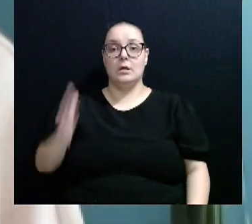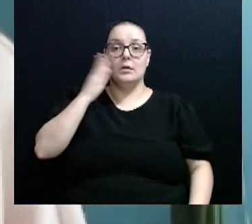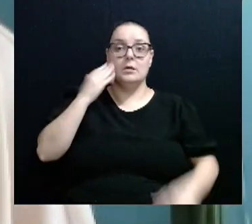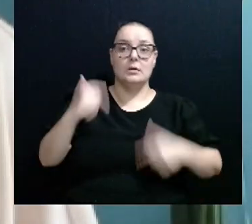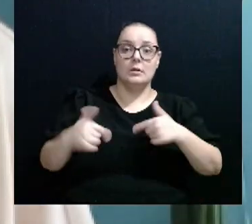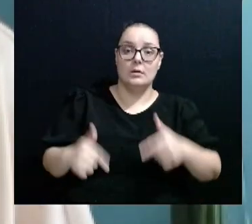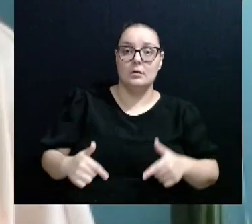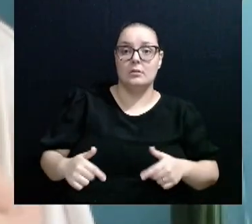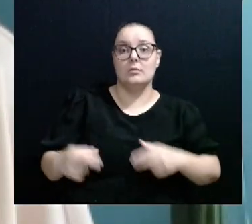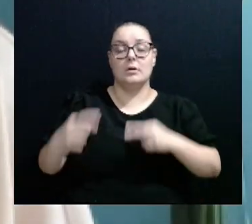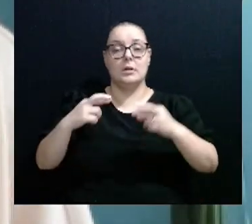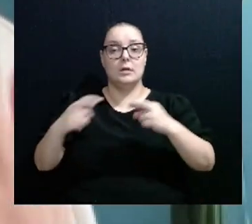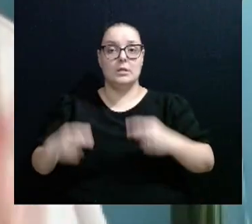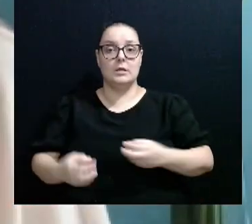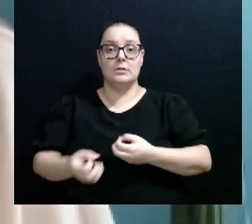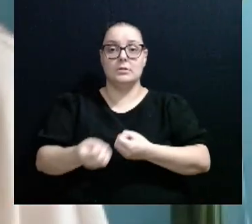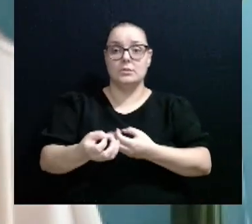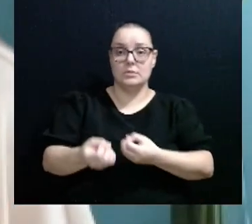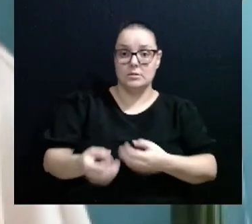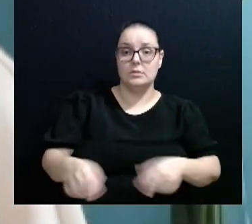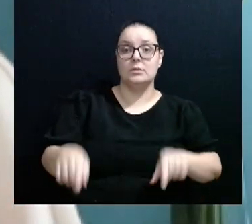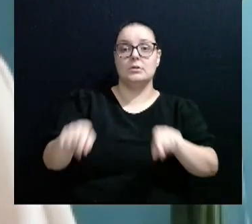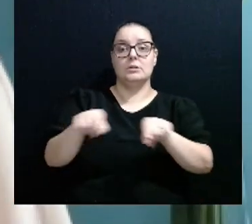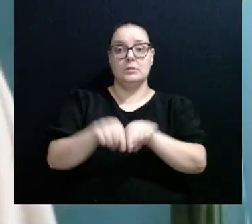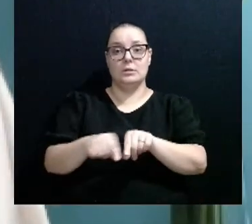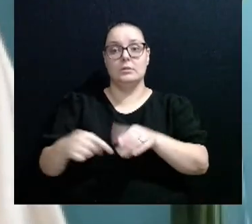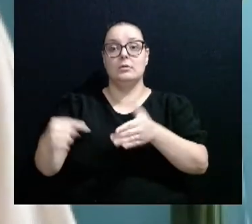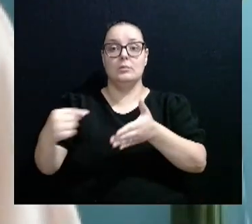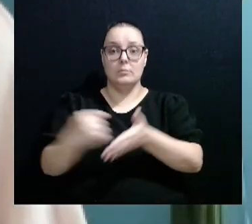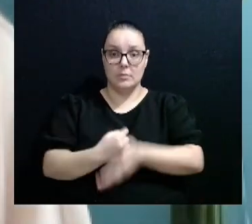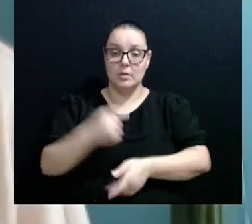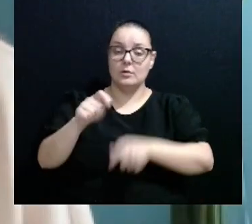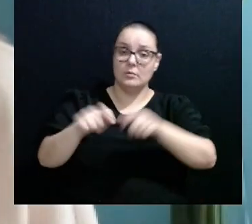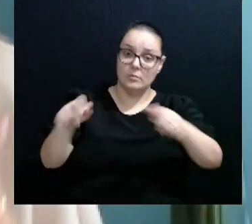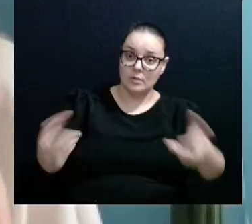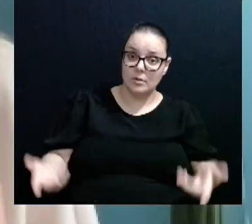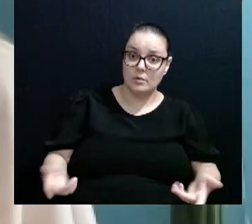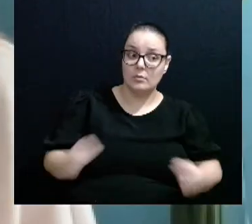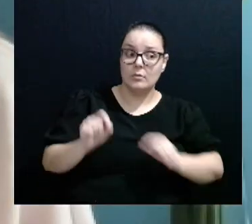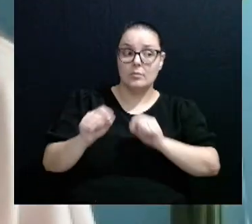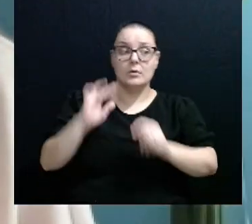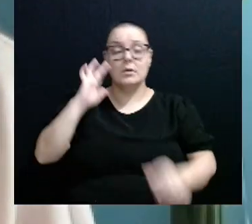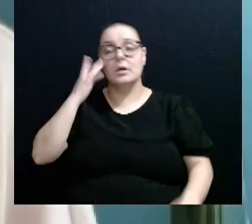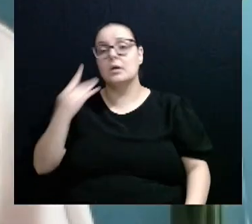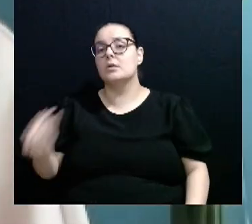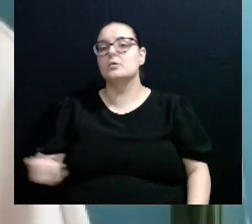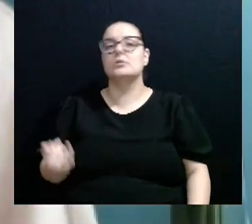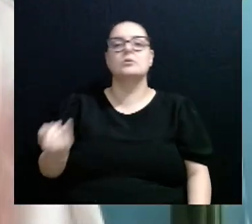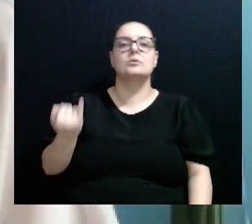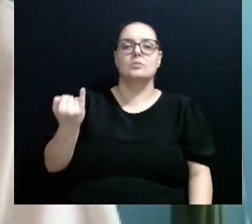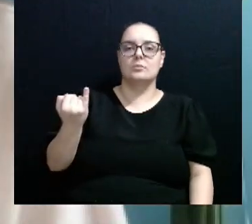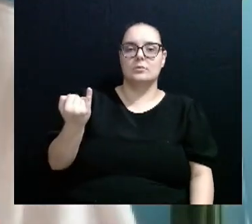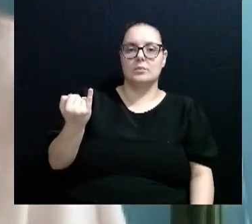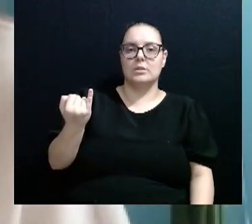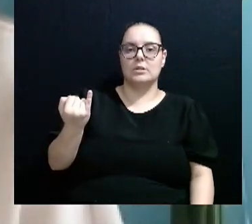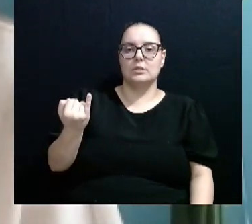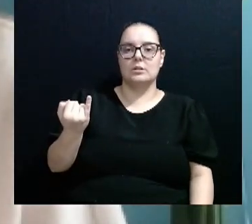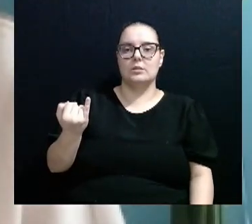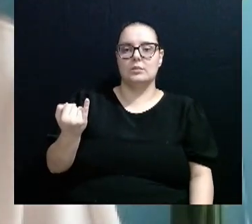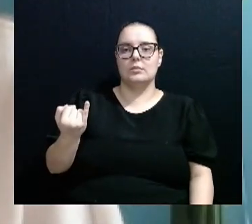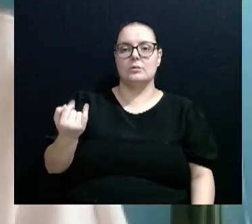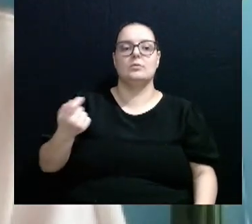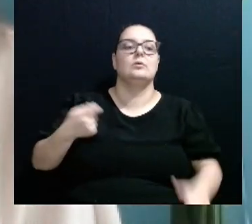dados. Então, também perguntar para essas pessoas o que elas acham importante você investir em você